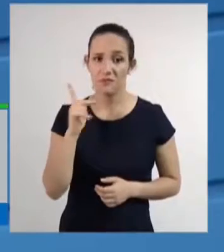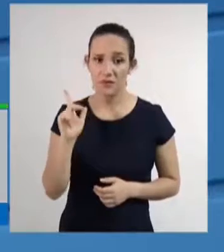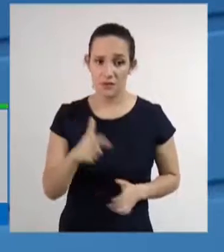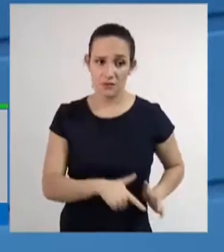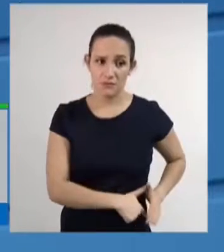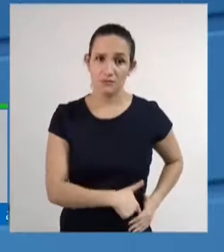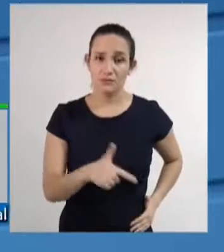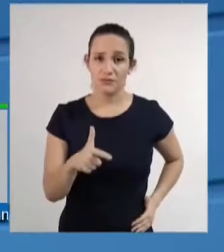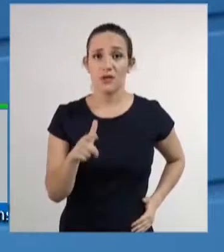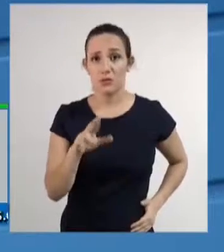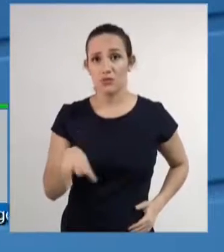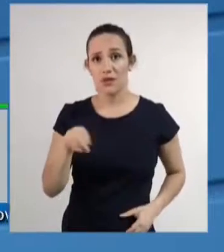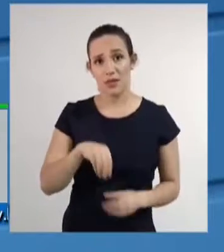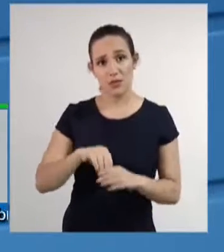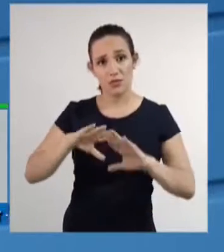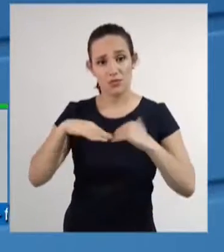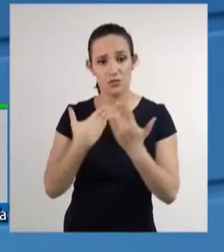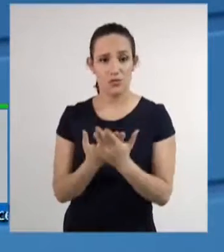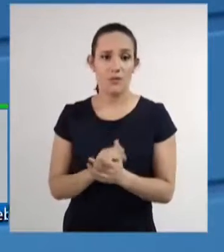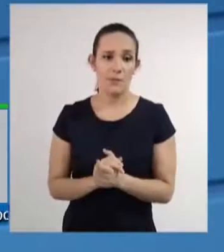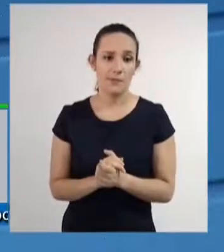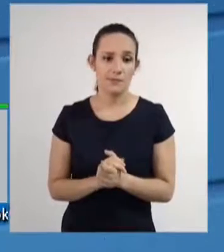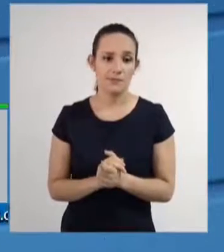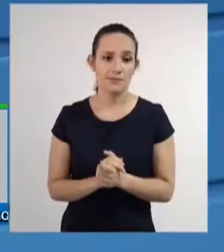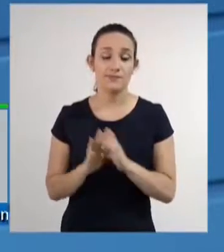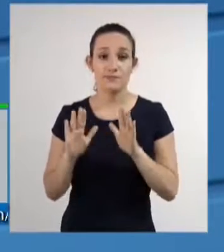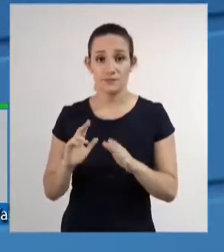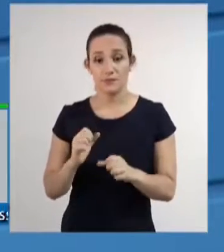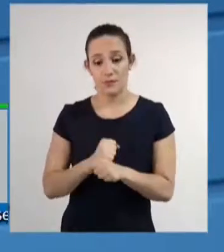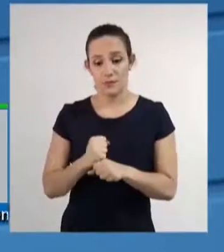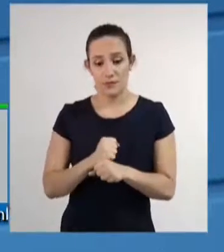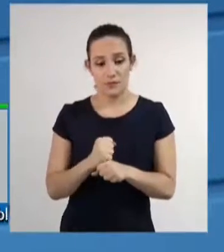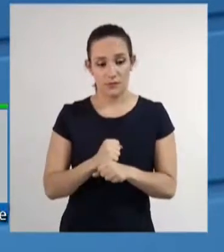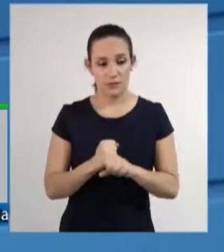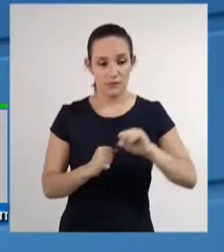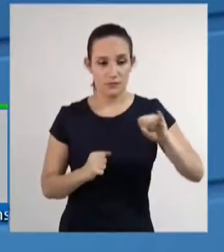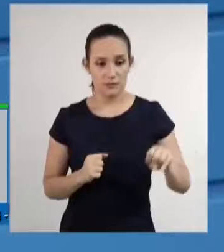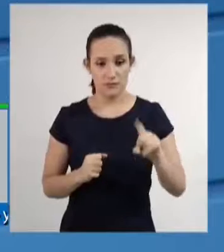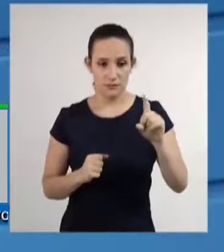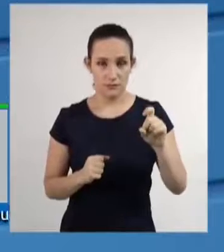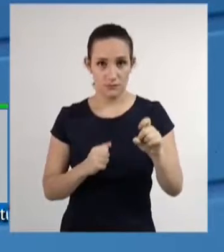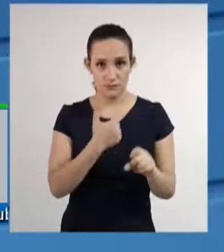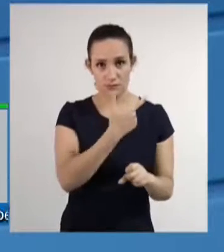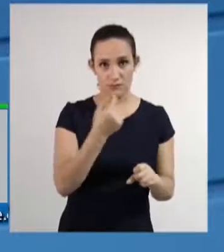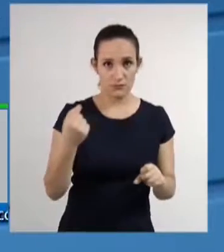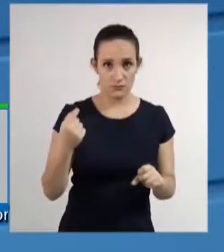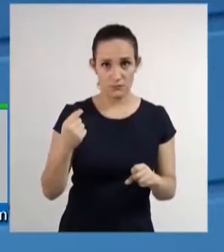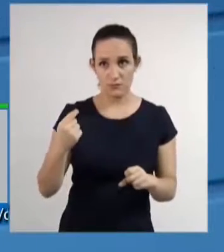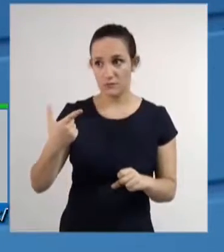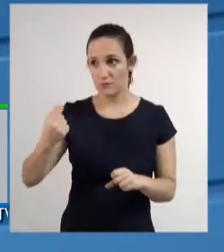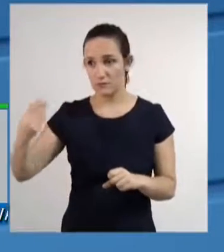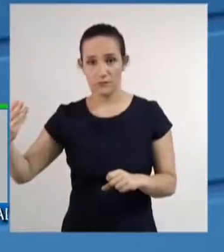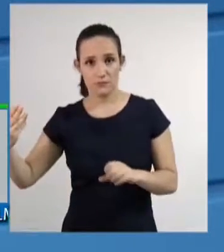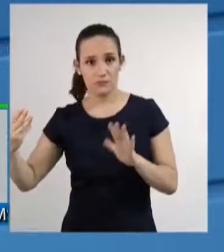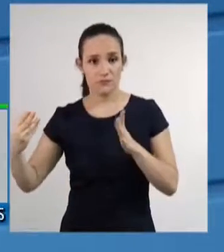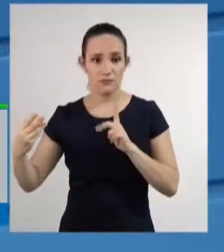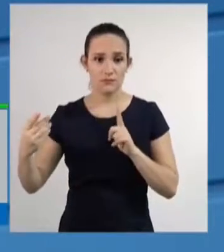eram para uso nas escolas. Entre janeiro de 2000 e janeiro de 2003,